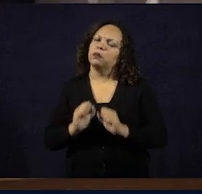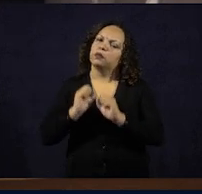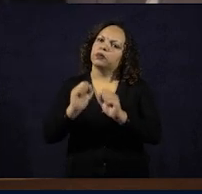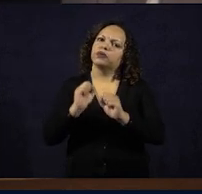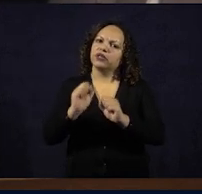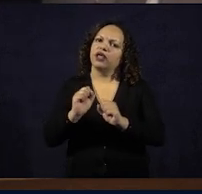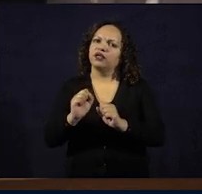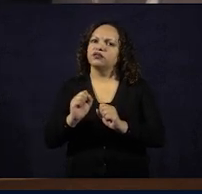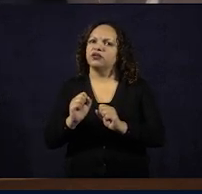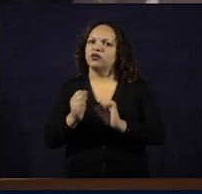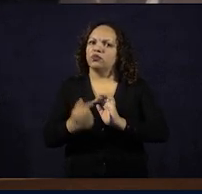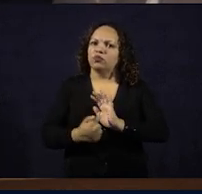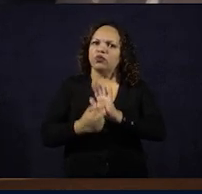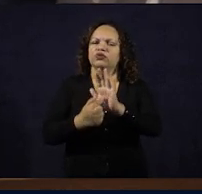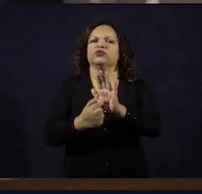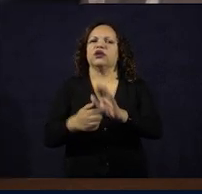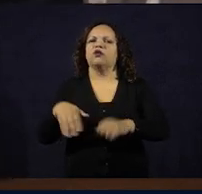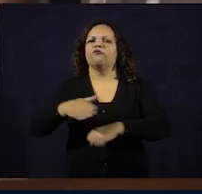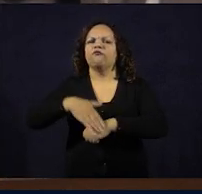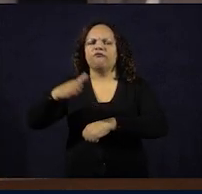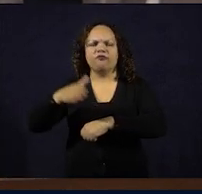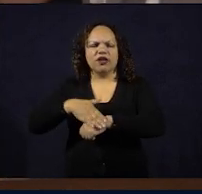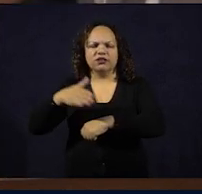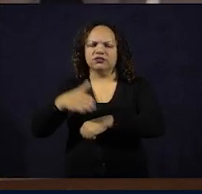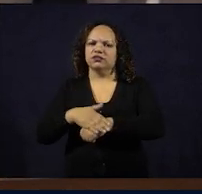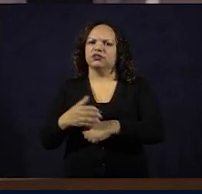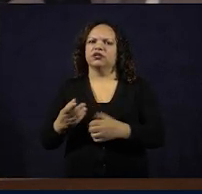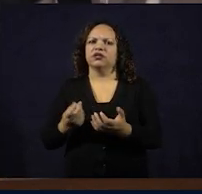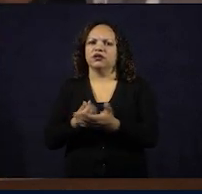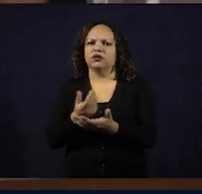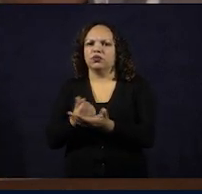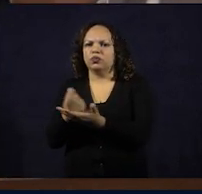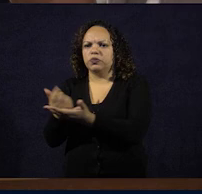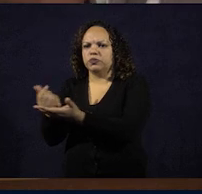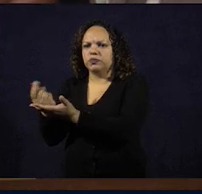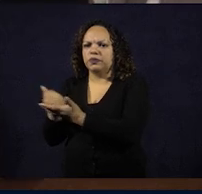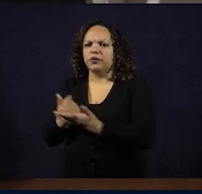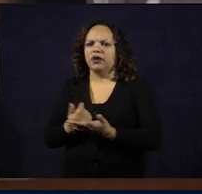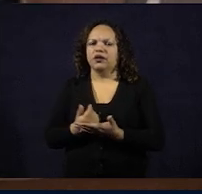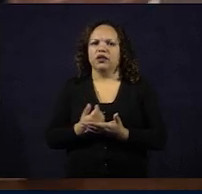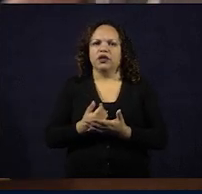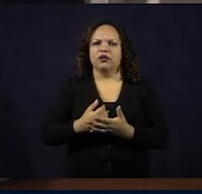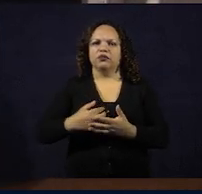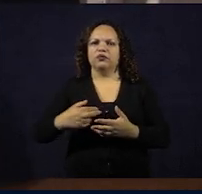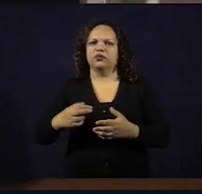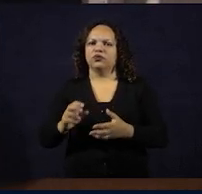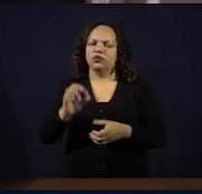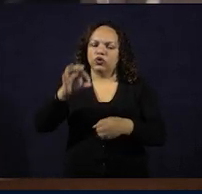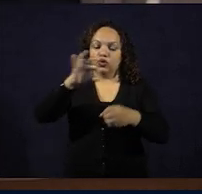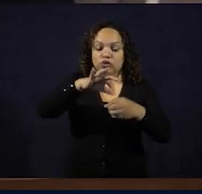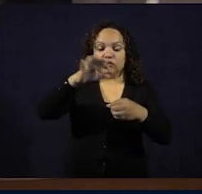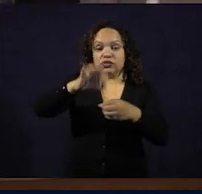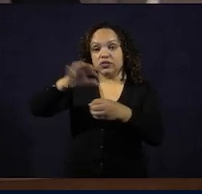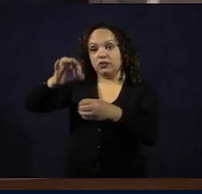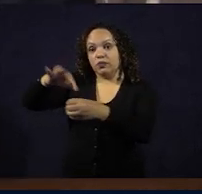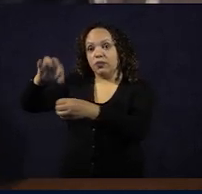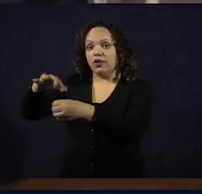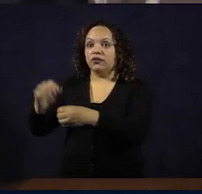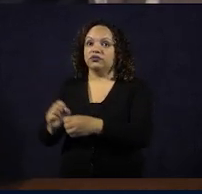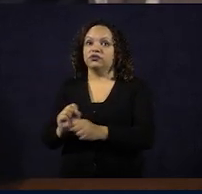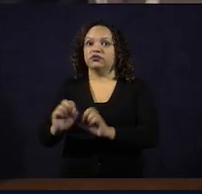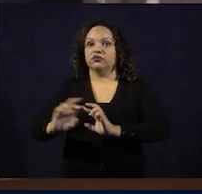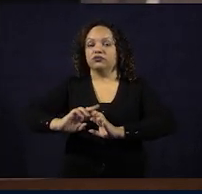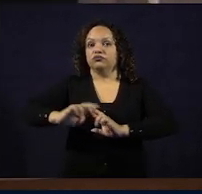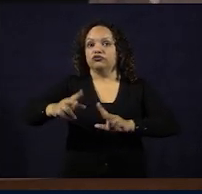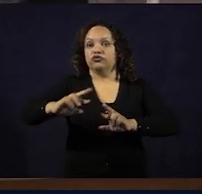cruzar a linha chegar lá fazer operação aqui a gente tem verticais diferentes né a gente tem semente a gente tem açúcar e